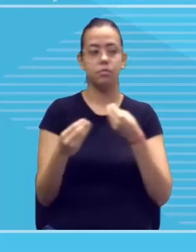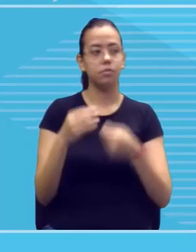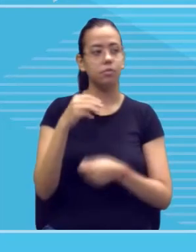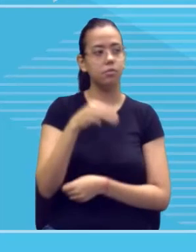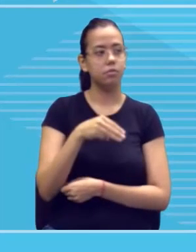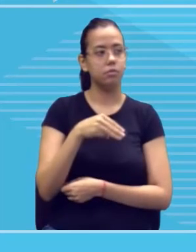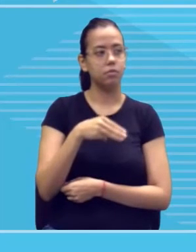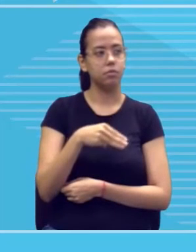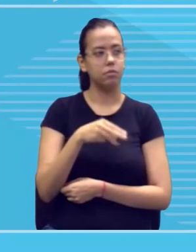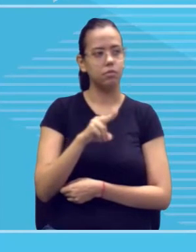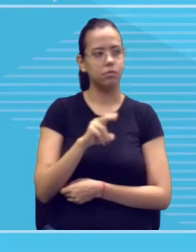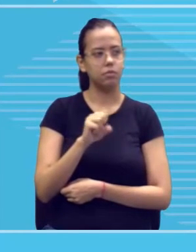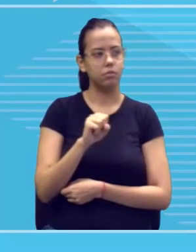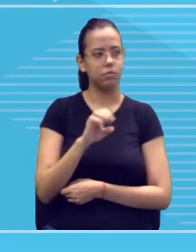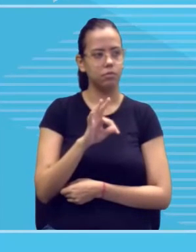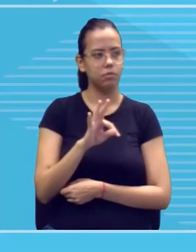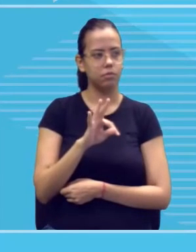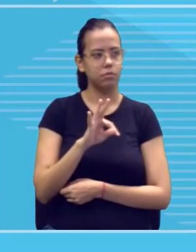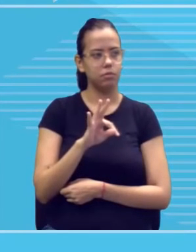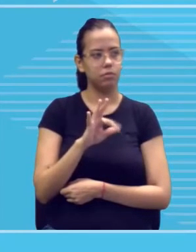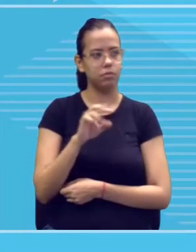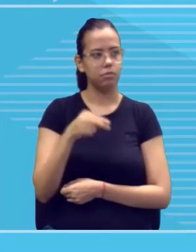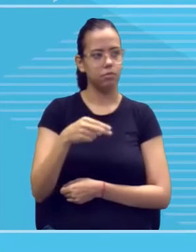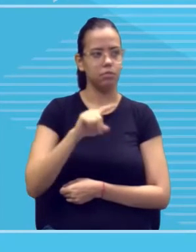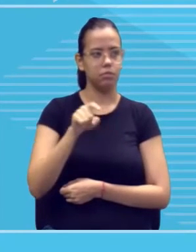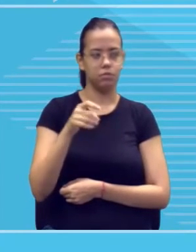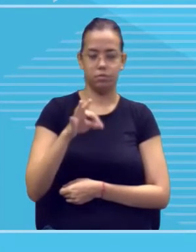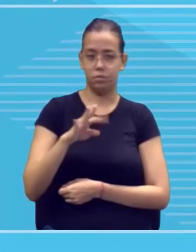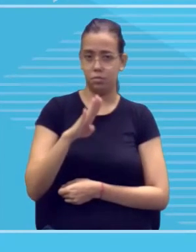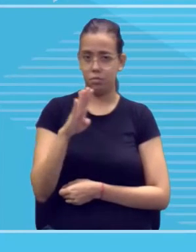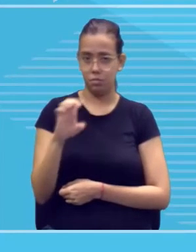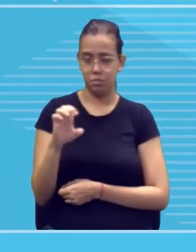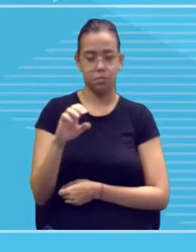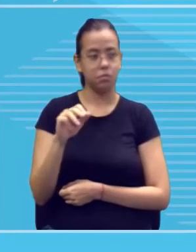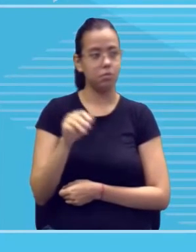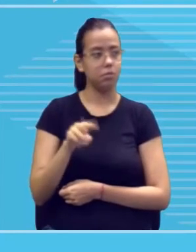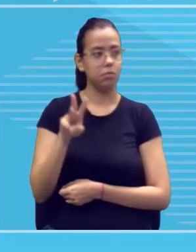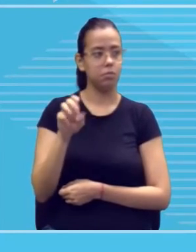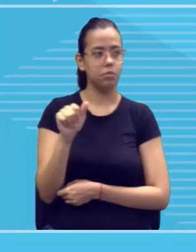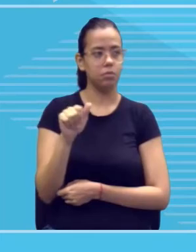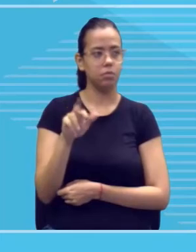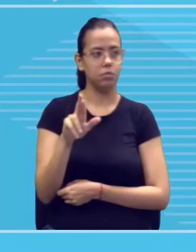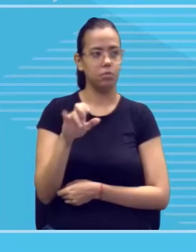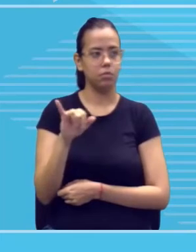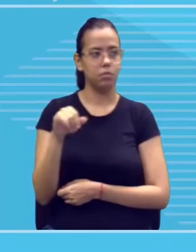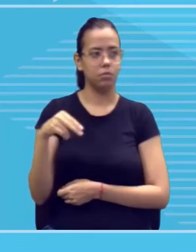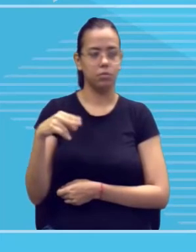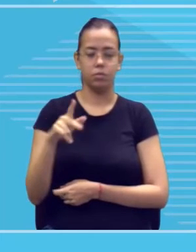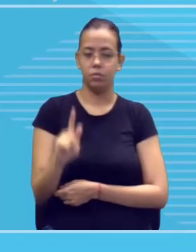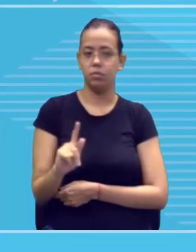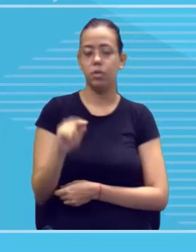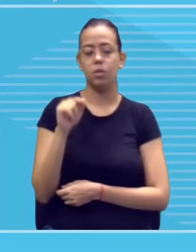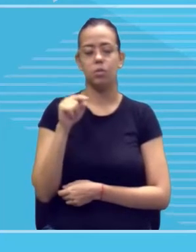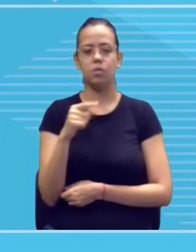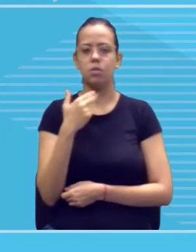mas você não deveria estar vestindo